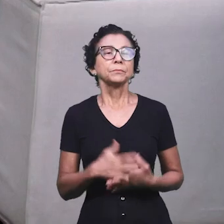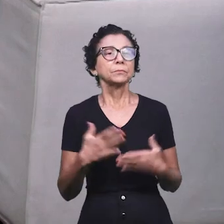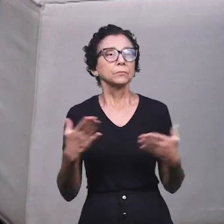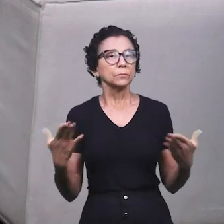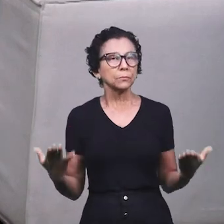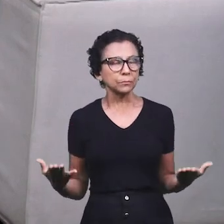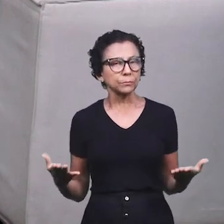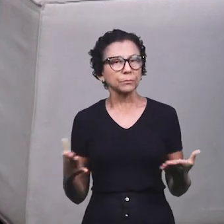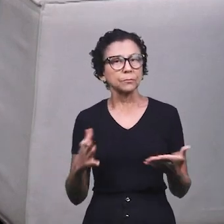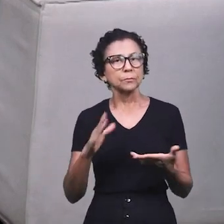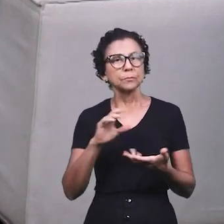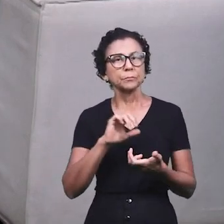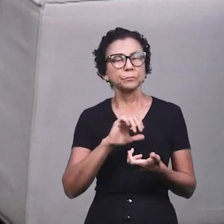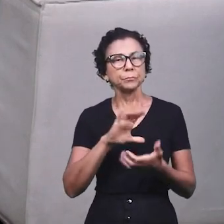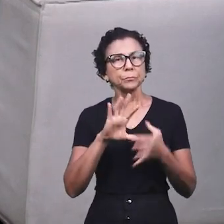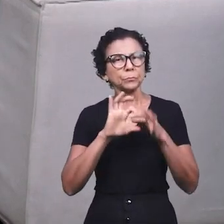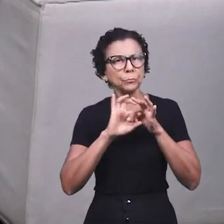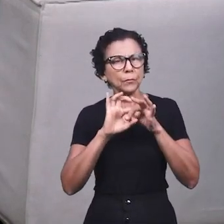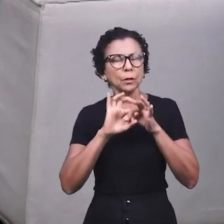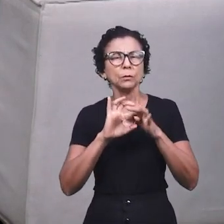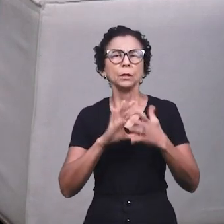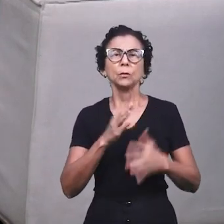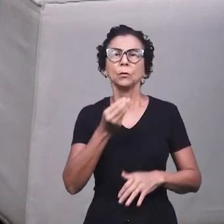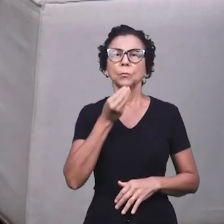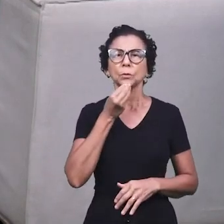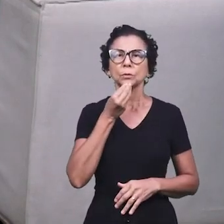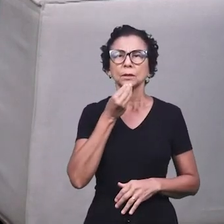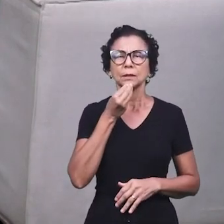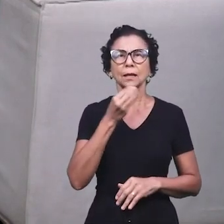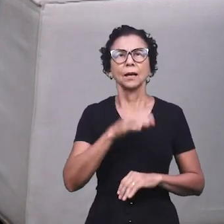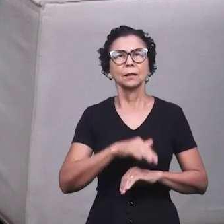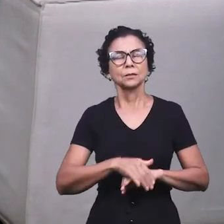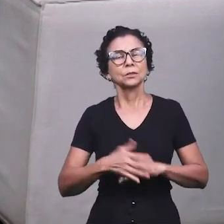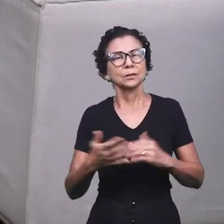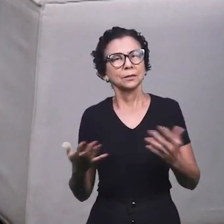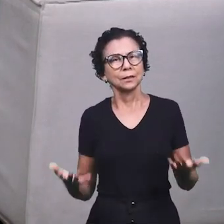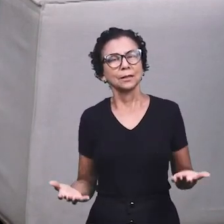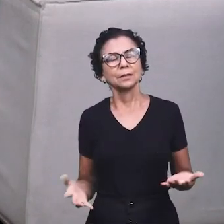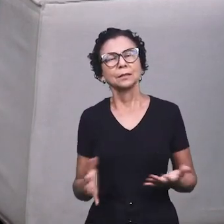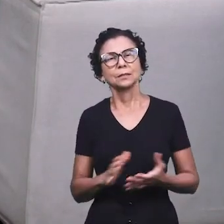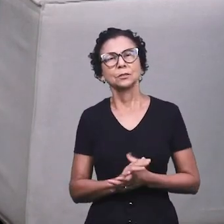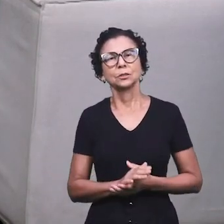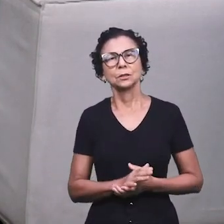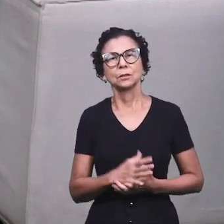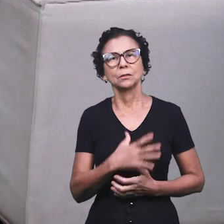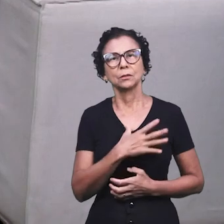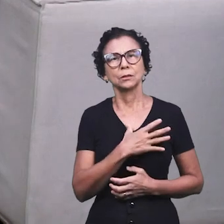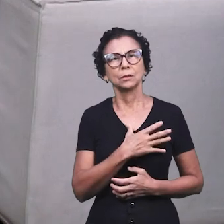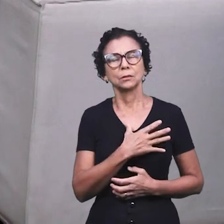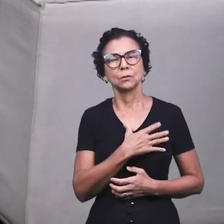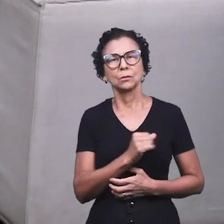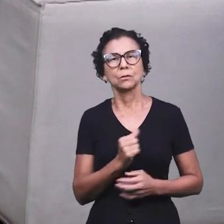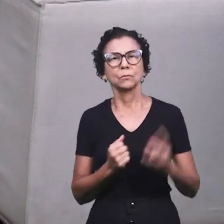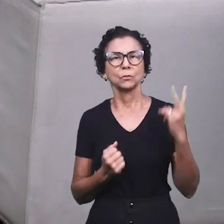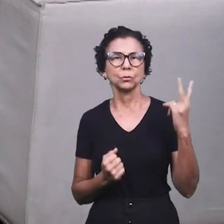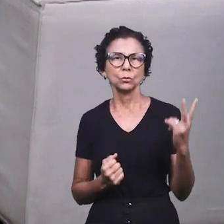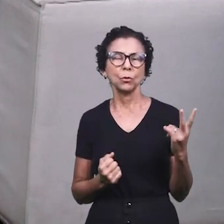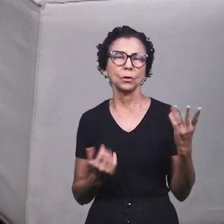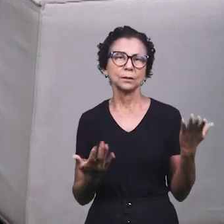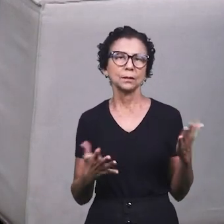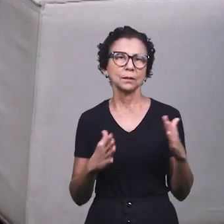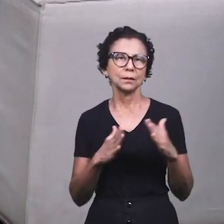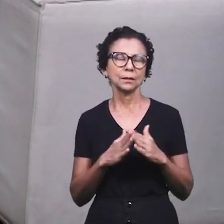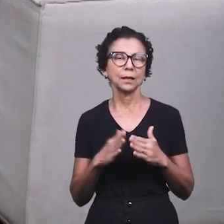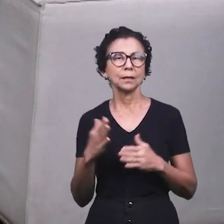casa com a oportunidade de empreender, né, e ter ali uma acréscimo à renda. Muito bom. Vamos agora lá